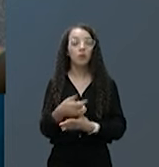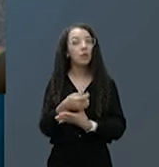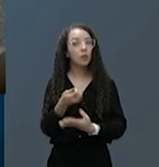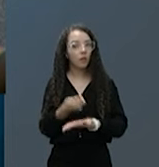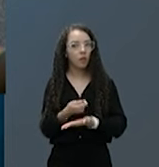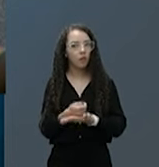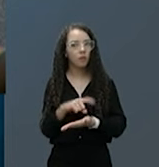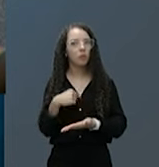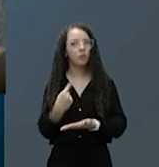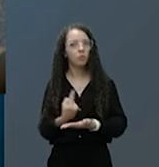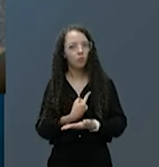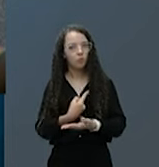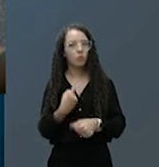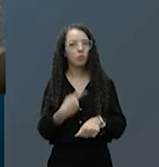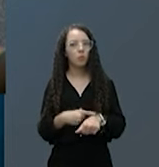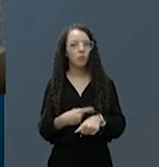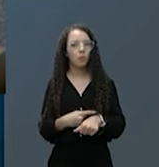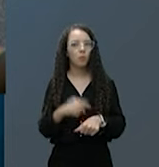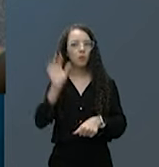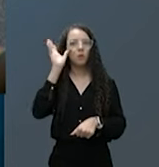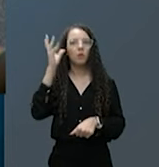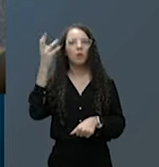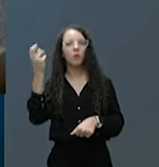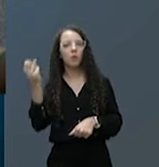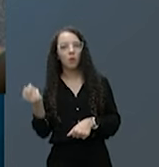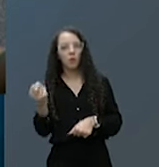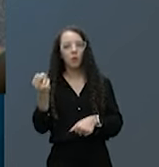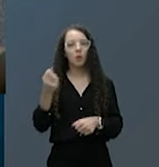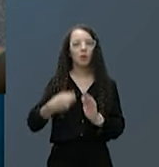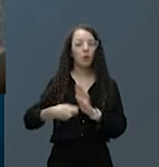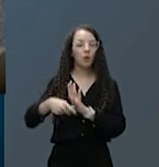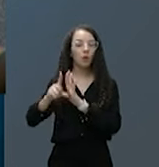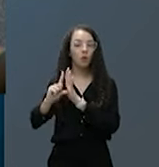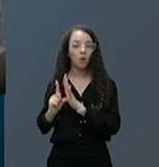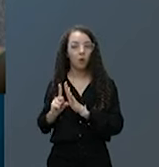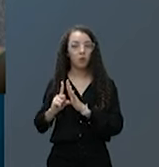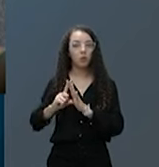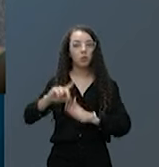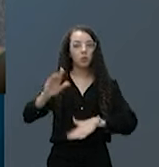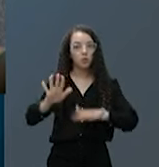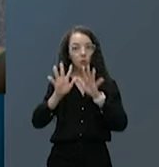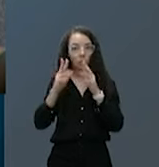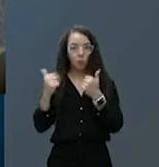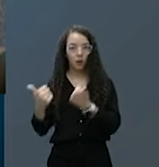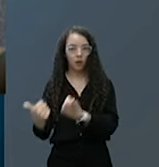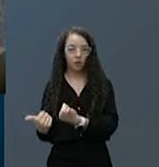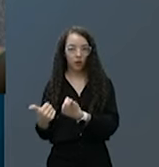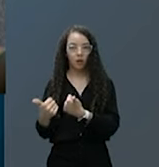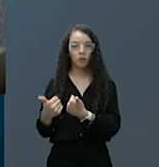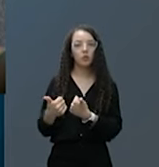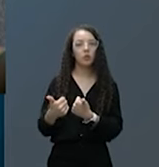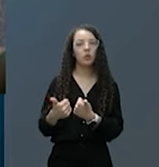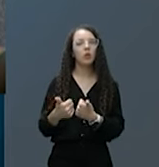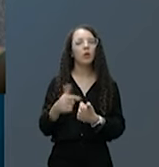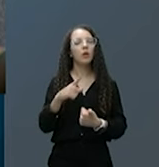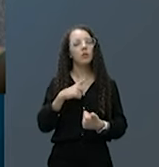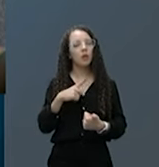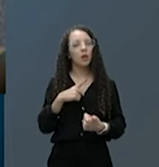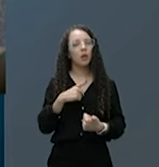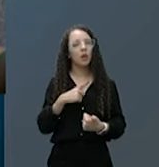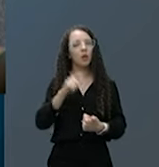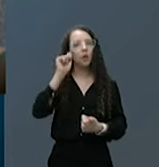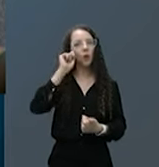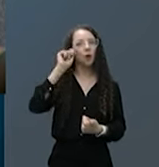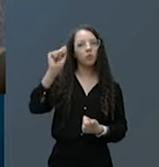tratando de uma decisão que é lastreada em precedente qualificado, ele perpassa pela aplicação, pela utilização da parte autora de algumas